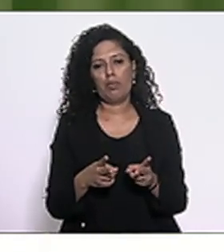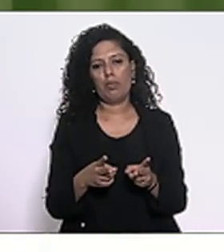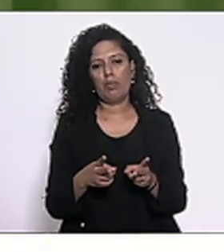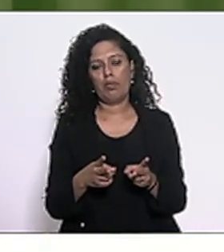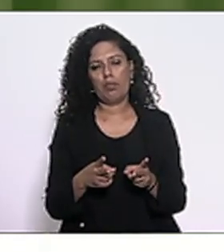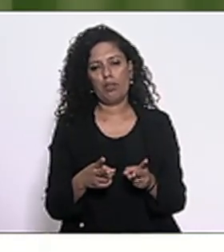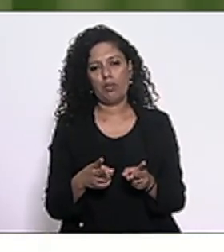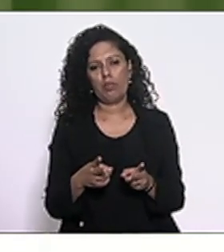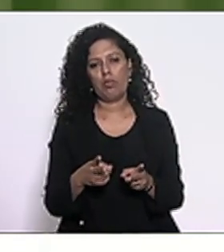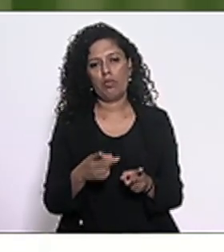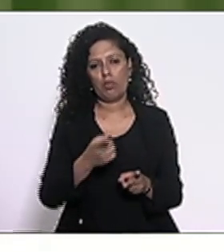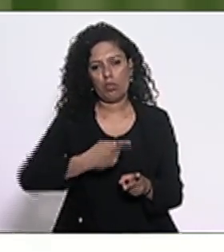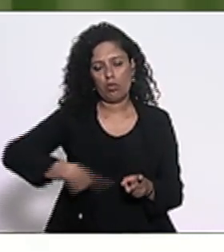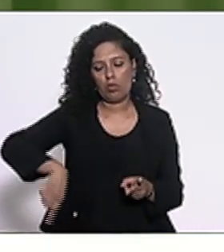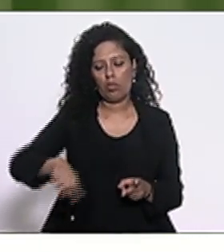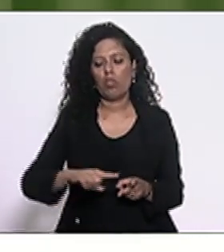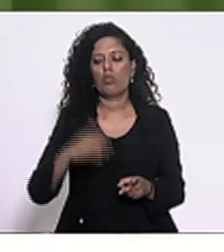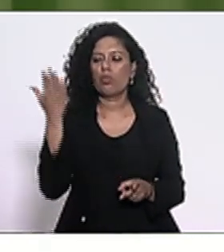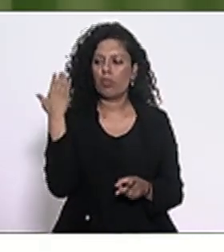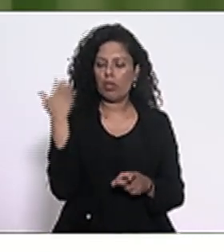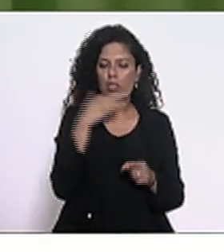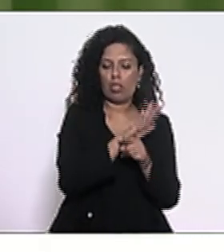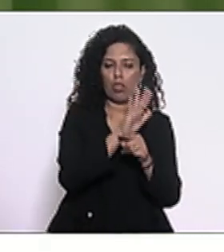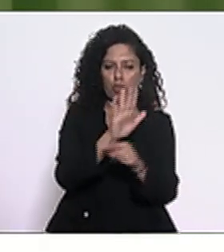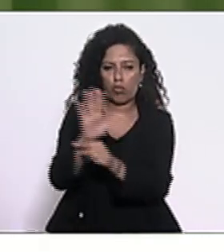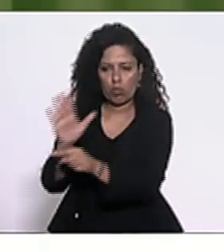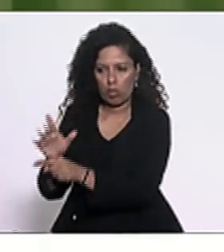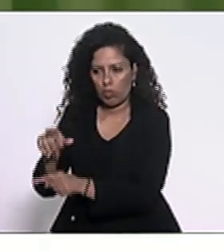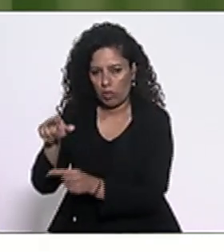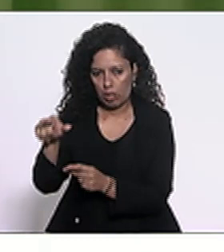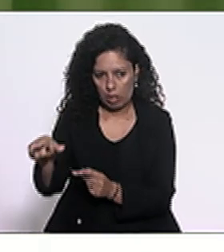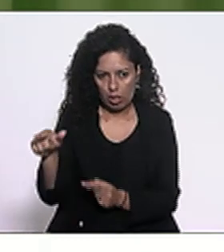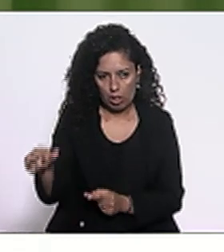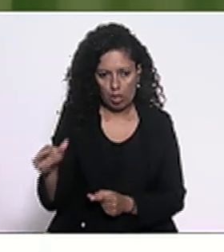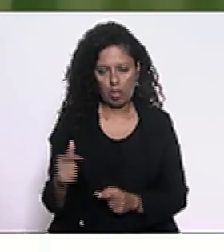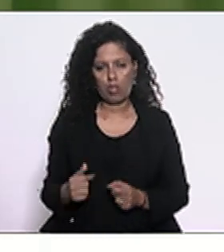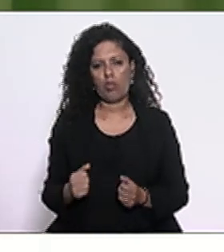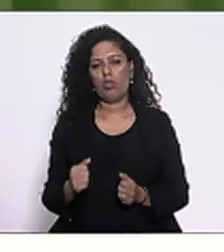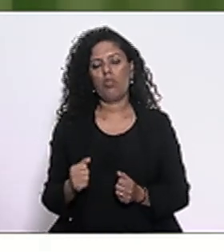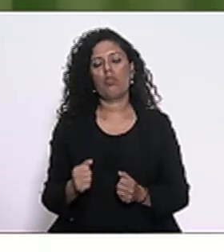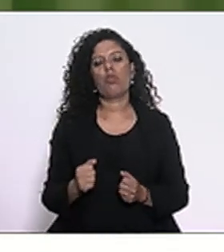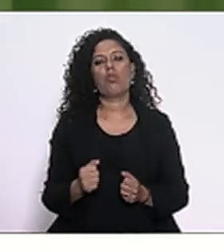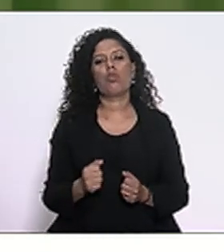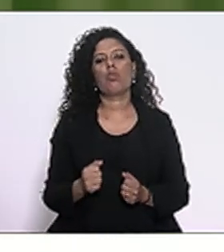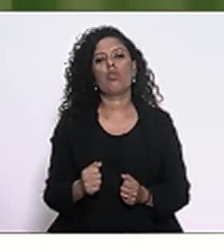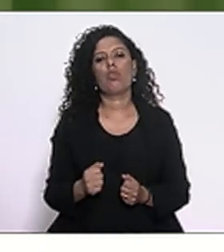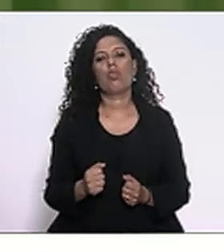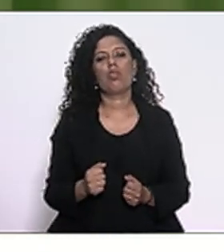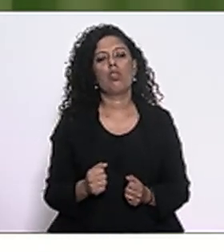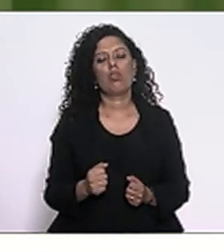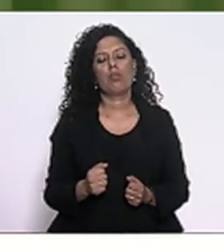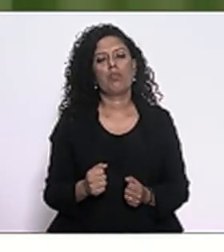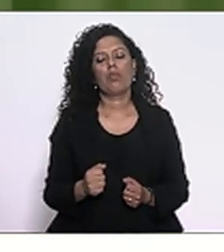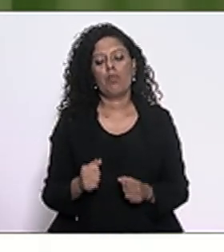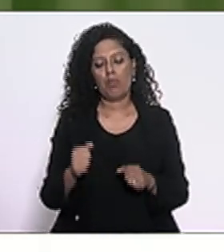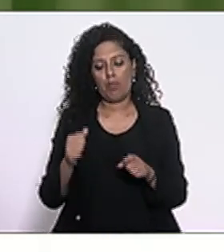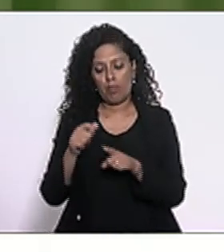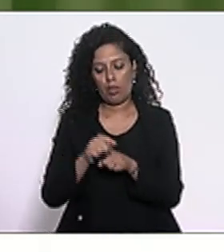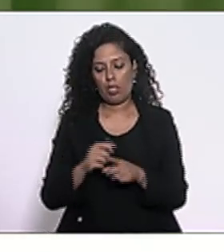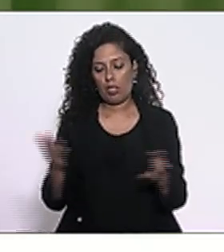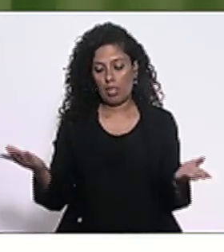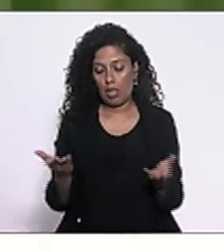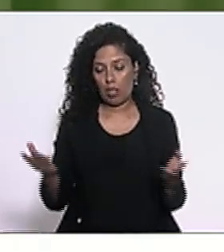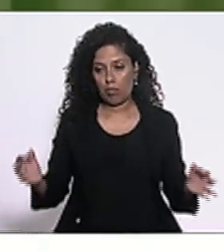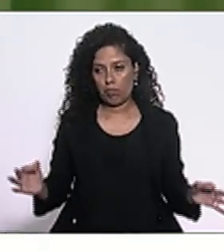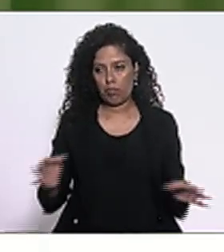Inclusive, nós já os ajudamos em face de um convênio anterior, que inclusive se encerra esse mês. Não, se